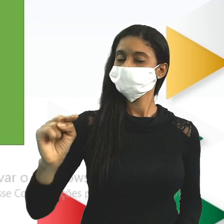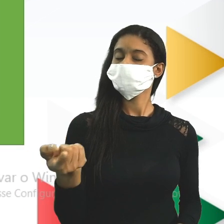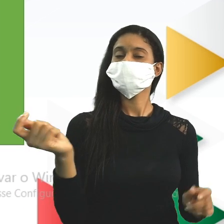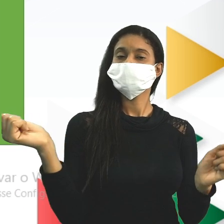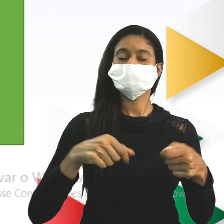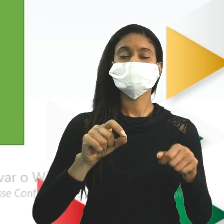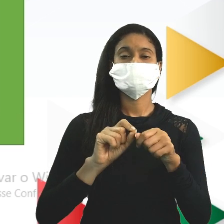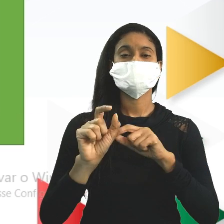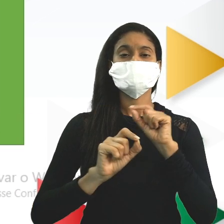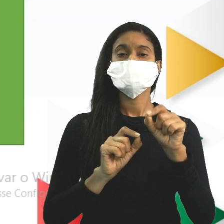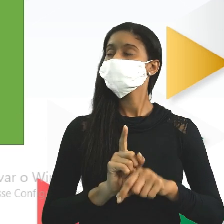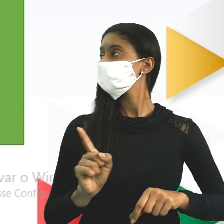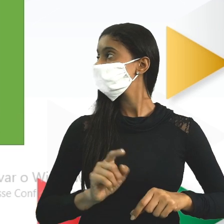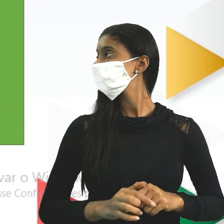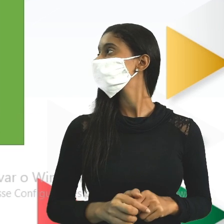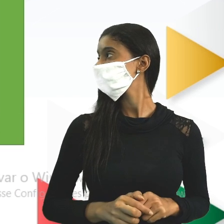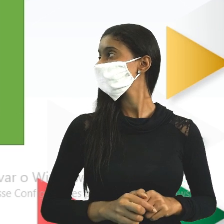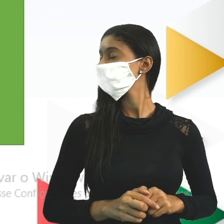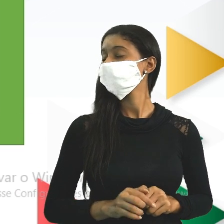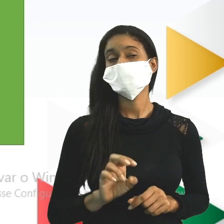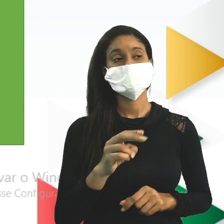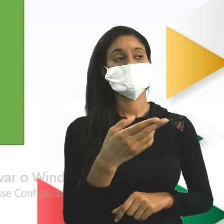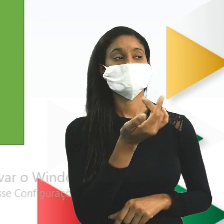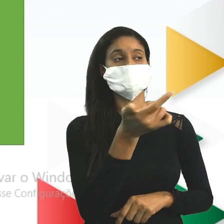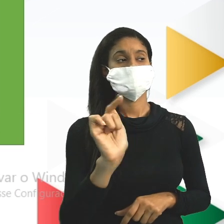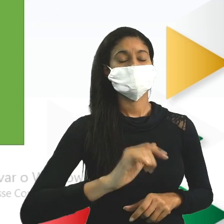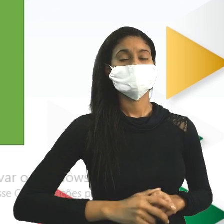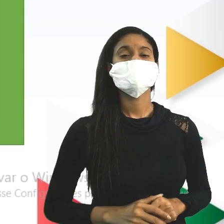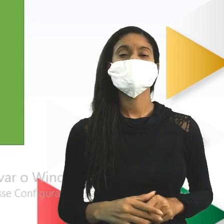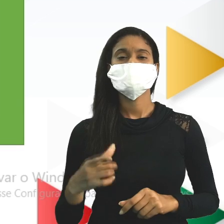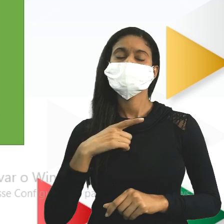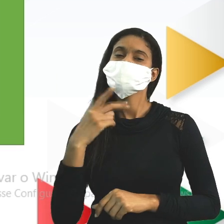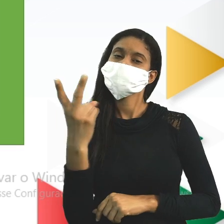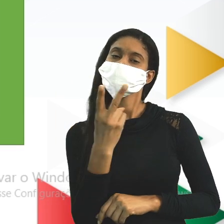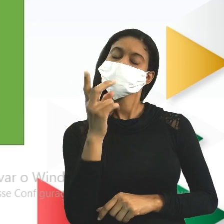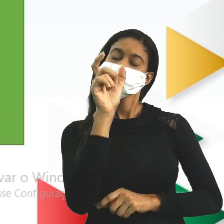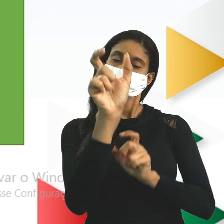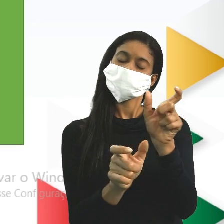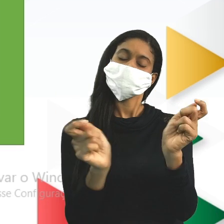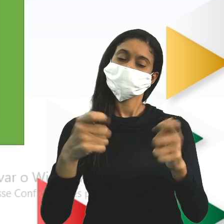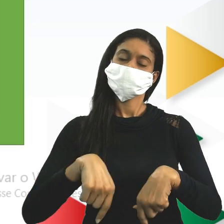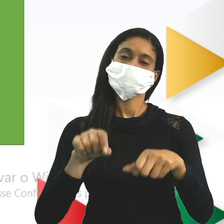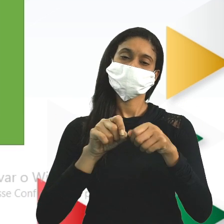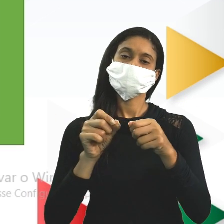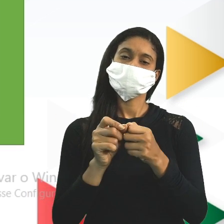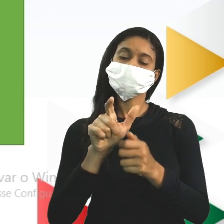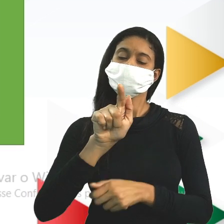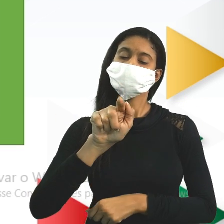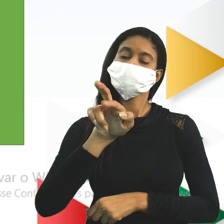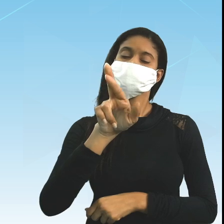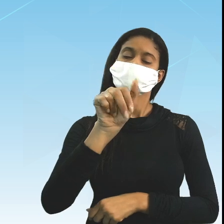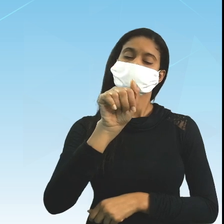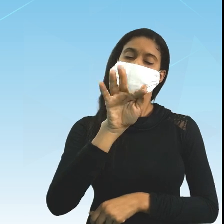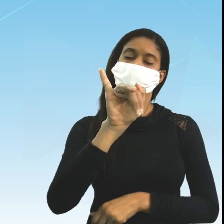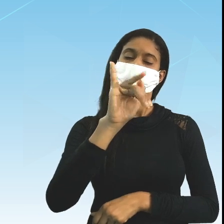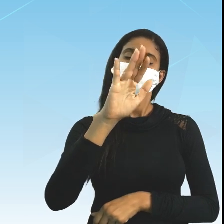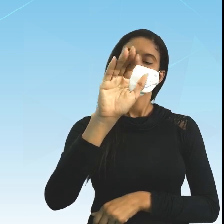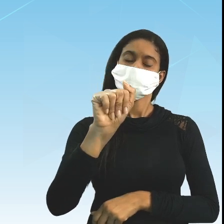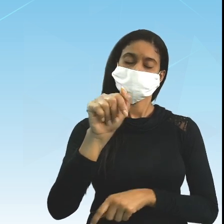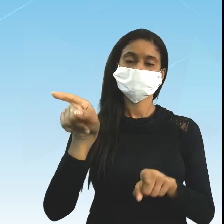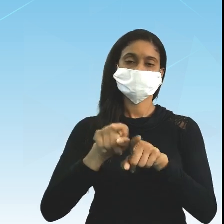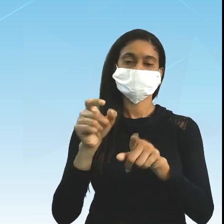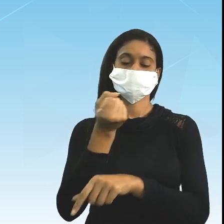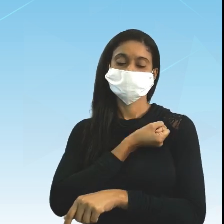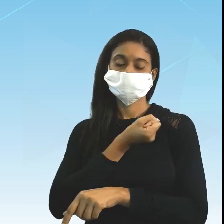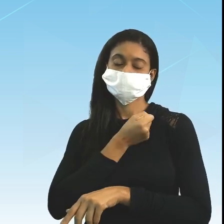pode trabalhar dessa forma ou daquela forma ali. Existem as 2 formas, a gráfica ou a numérica. certo?